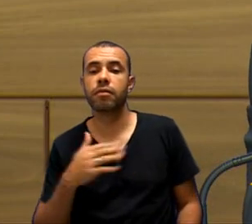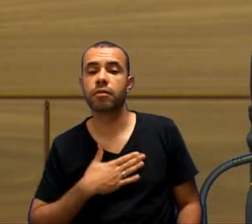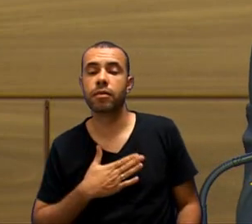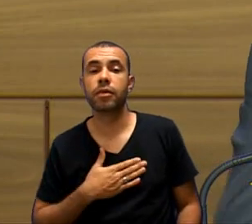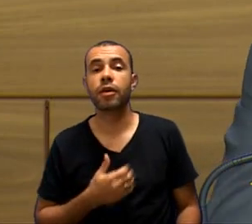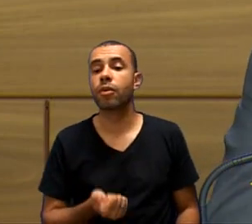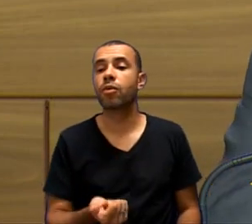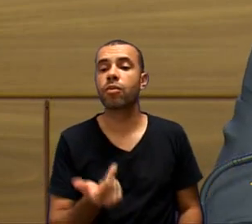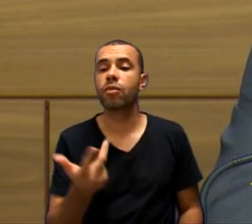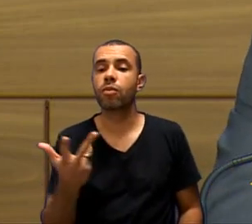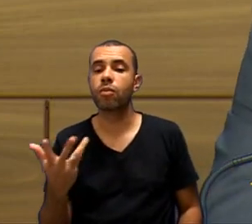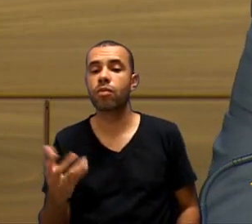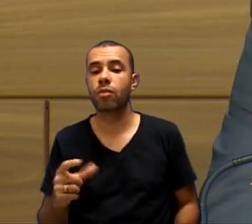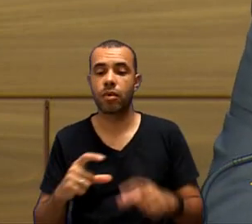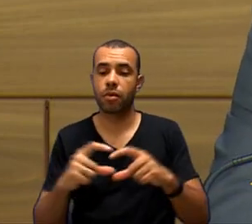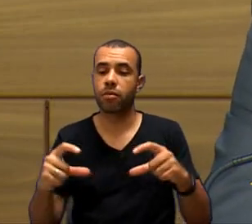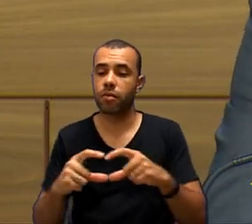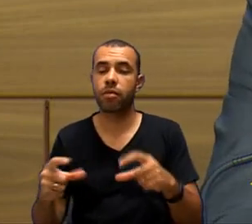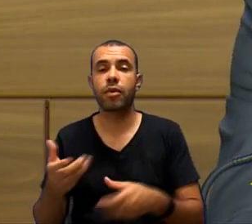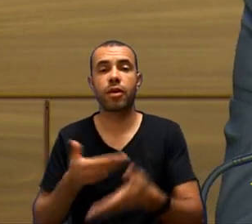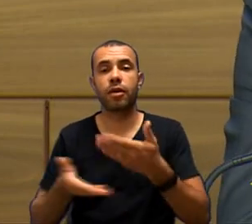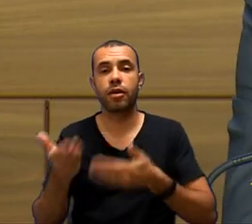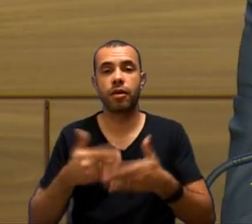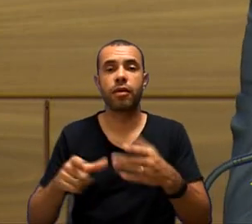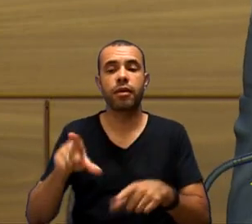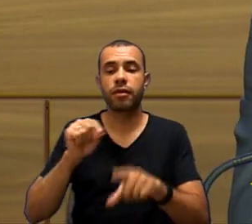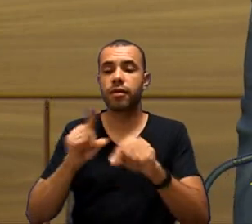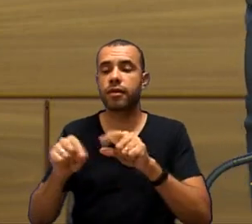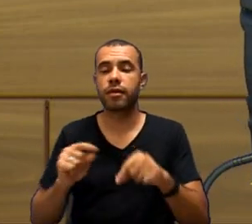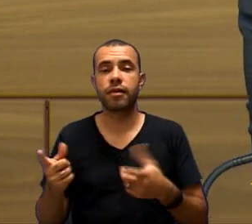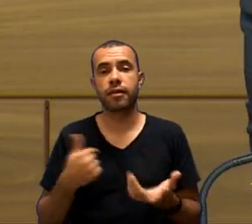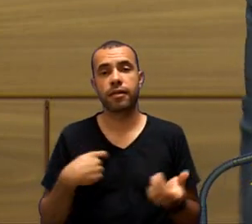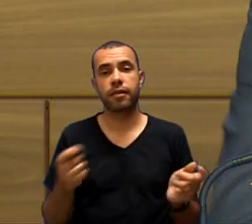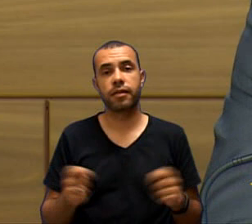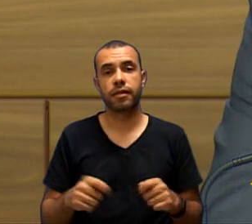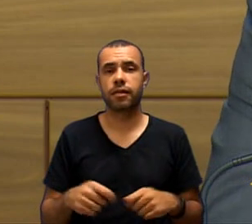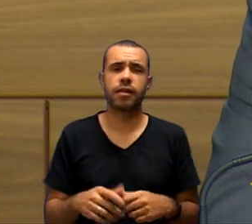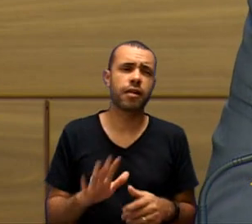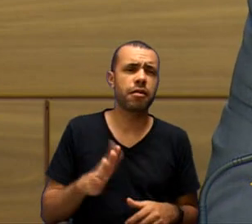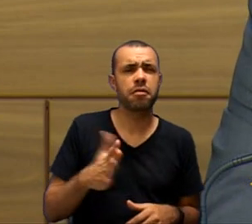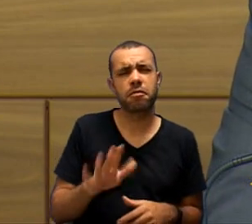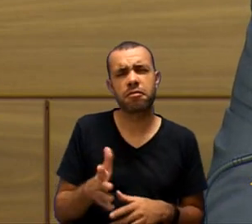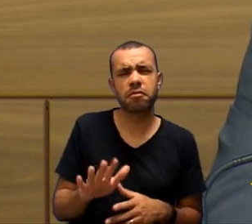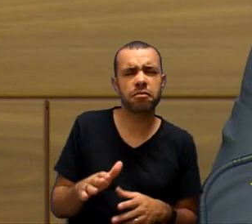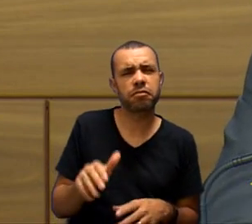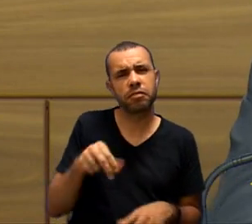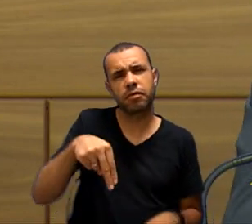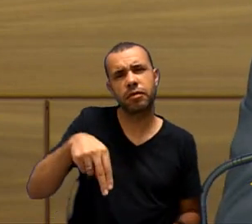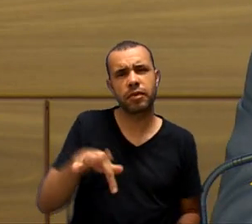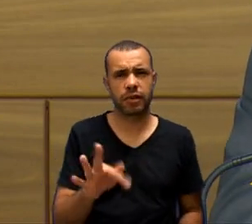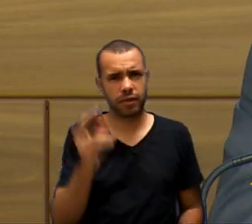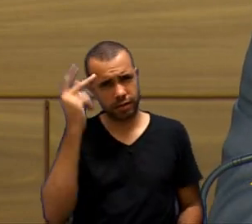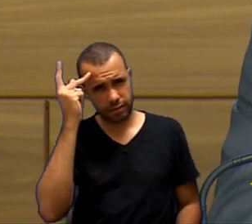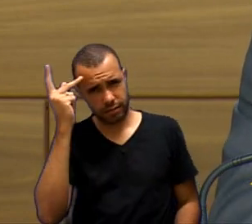cupons para participar do sorteio. É mais ou menos nos moldes da nota fiscal paulista.